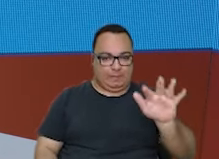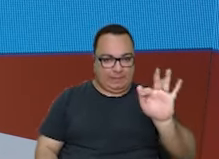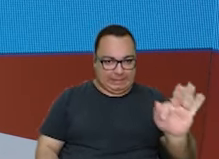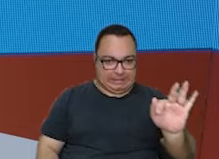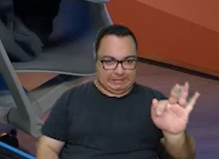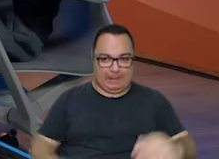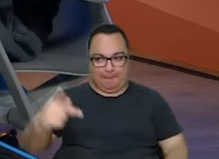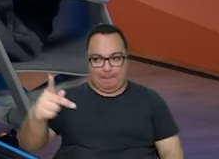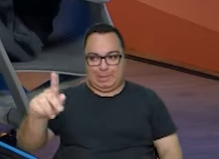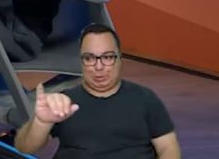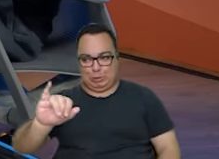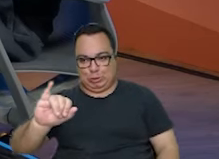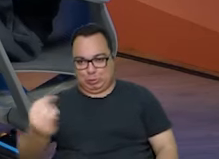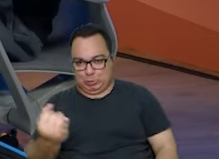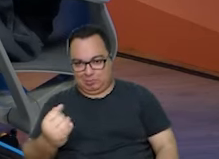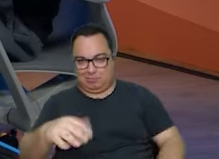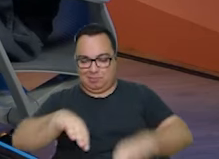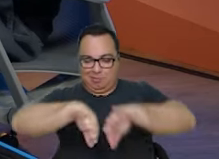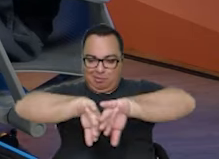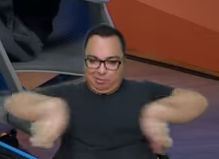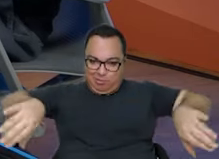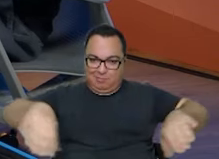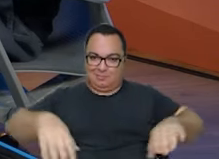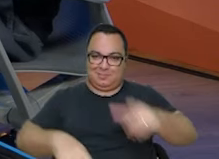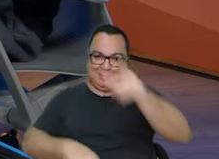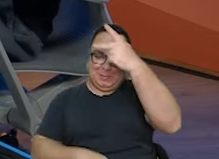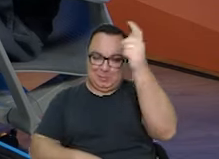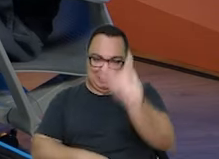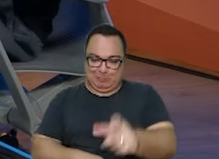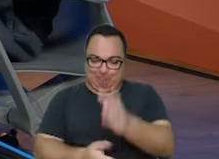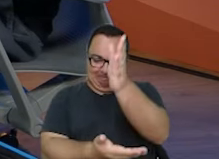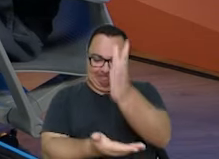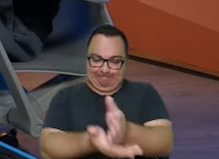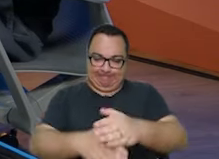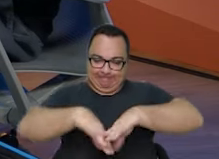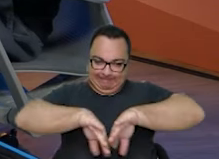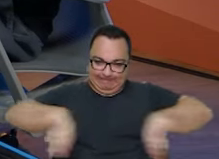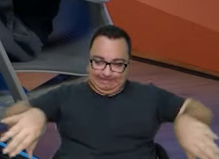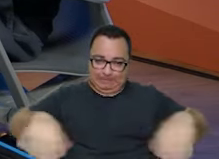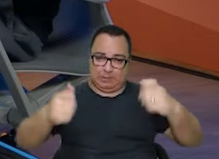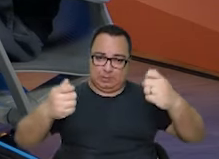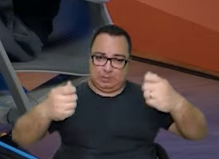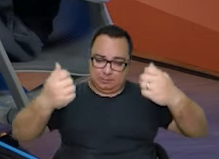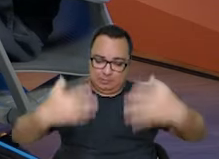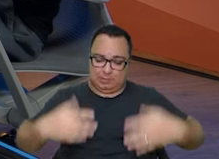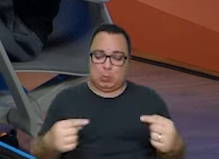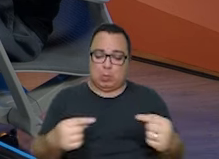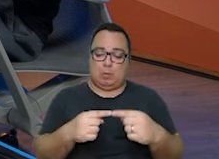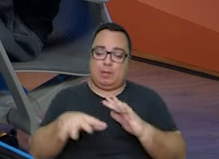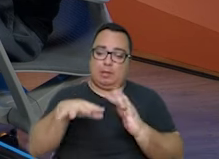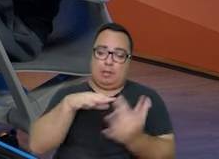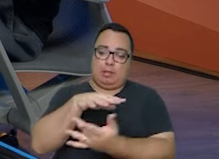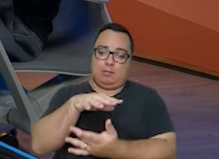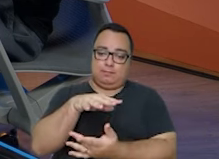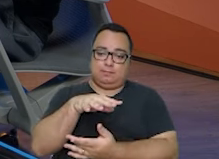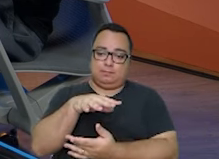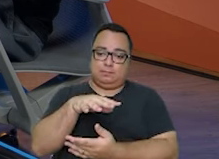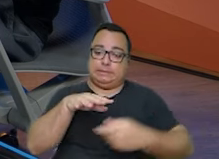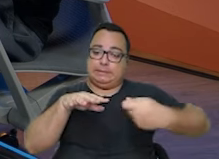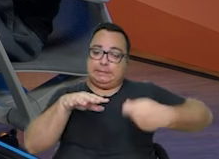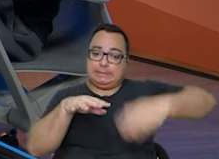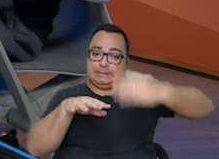muito na gestão financeira e eu falo a mesma coisa em relação ao uso da rede social você precisa entender